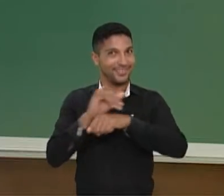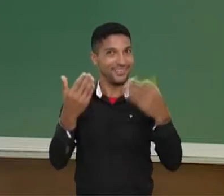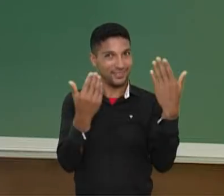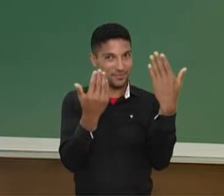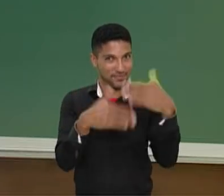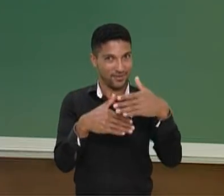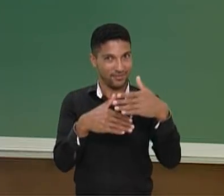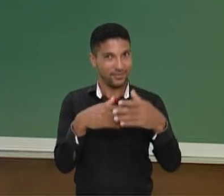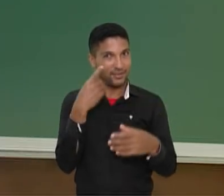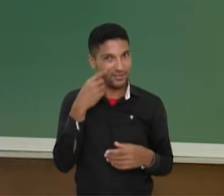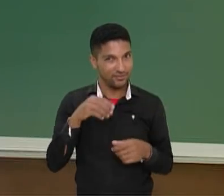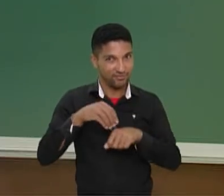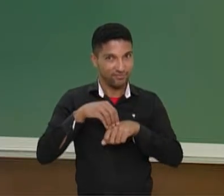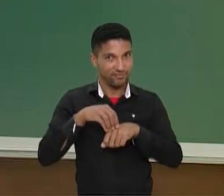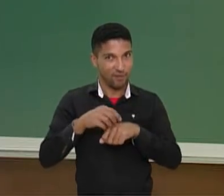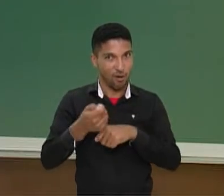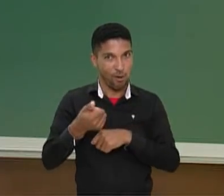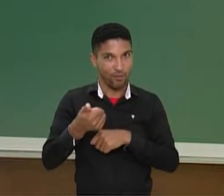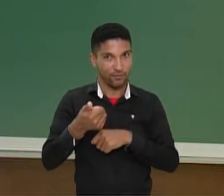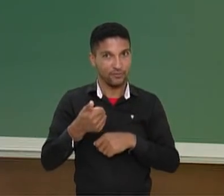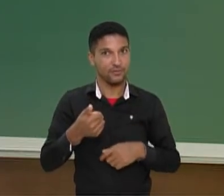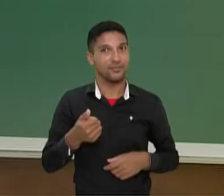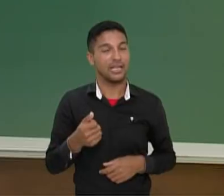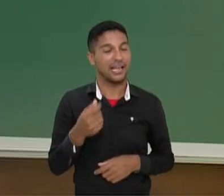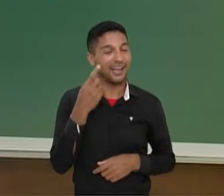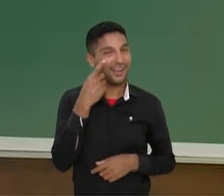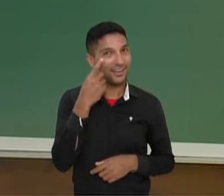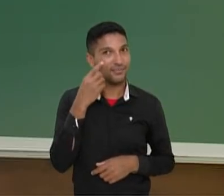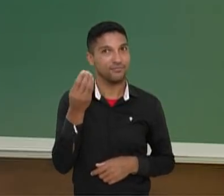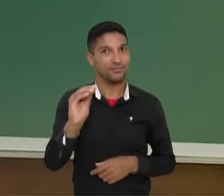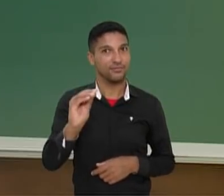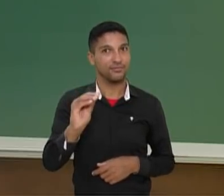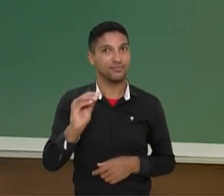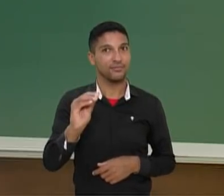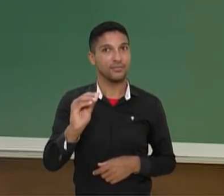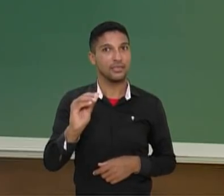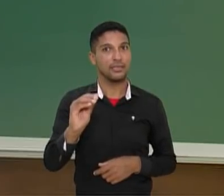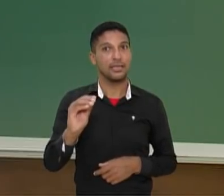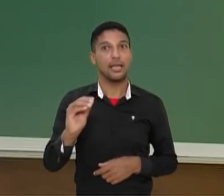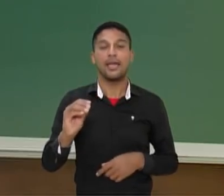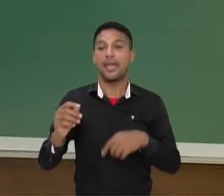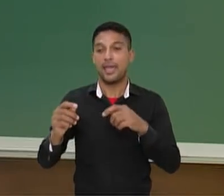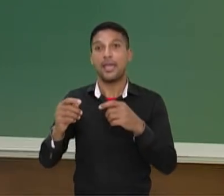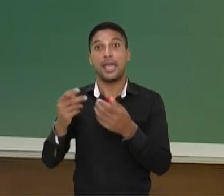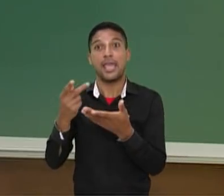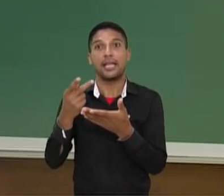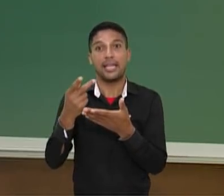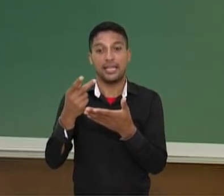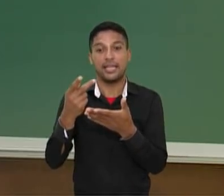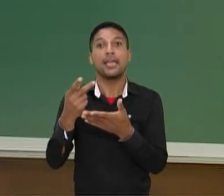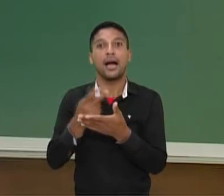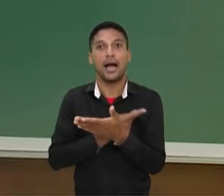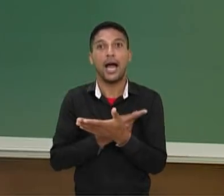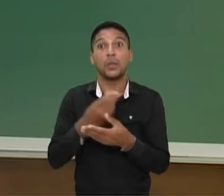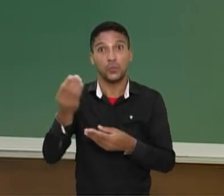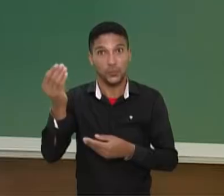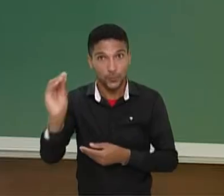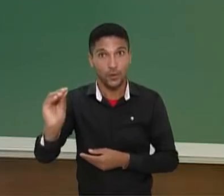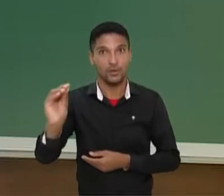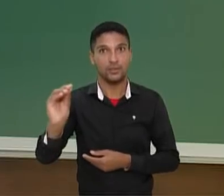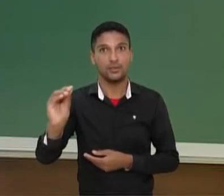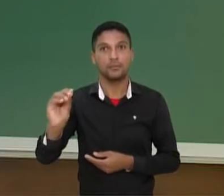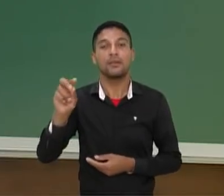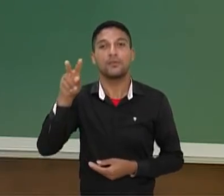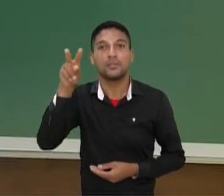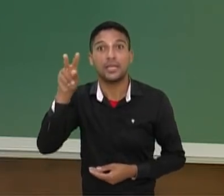valor chutado. São possíveis erros e estão lá. Então, cuidado, às vezes você faz a conta, achou que está certo, tem a resposta